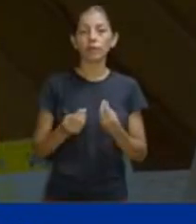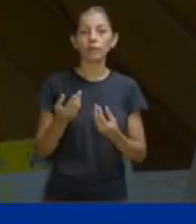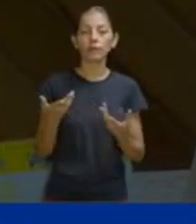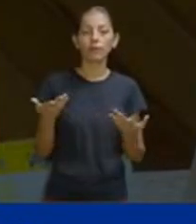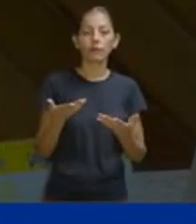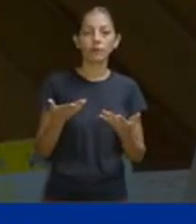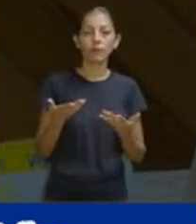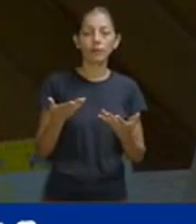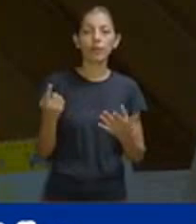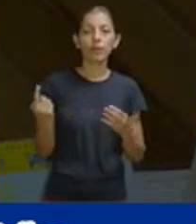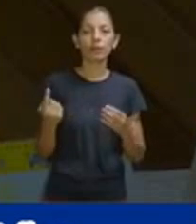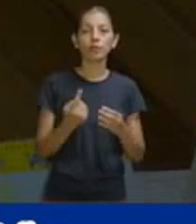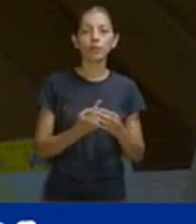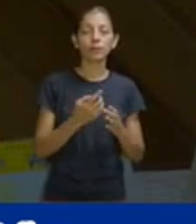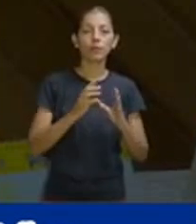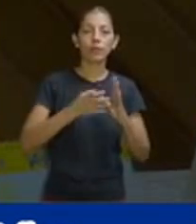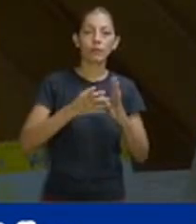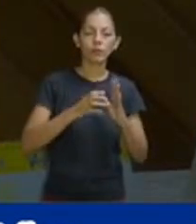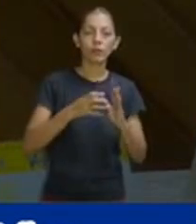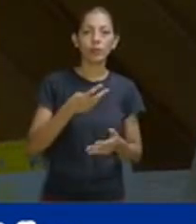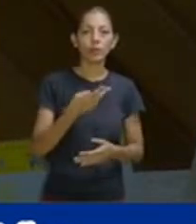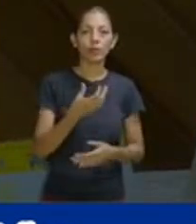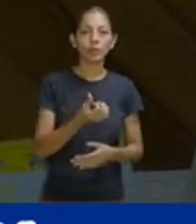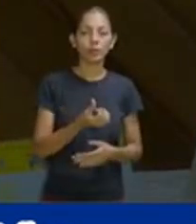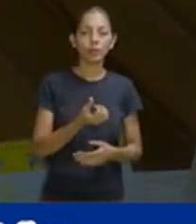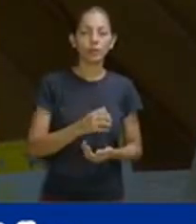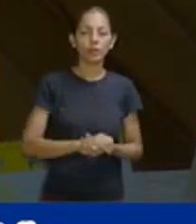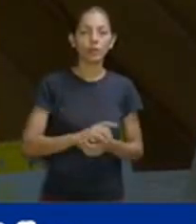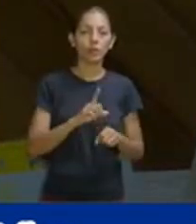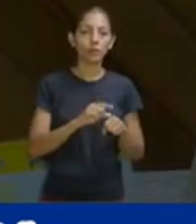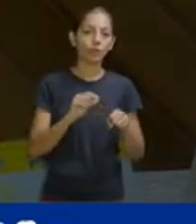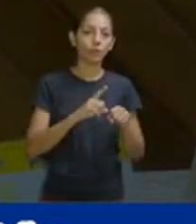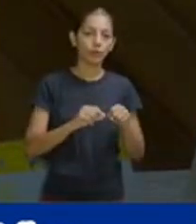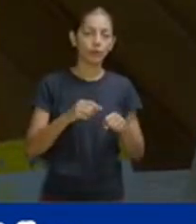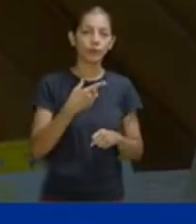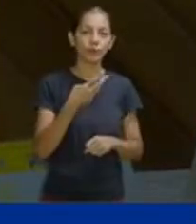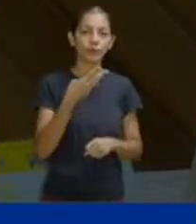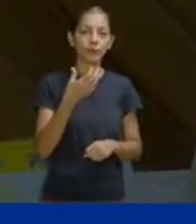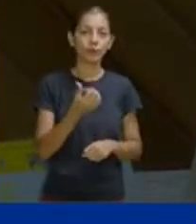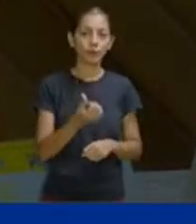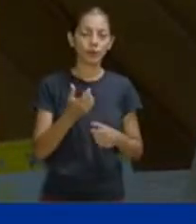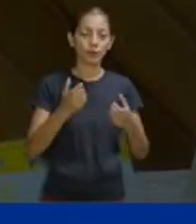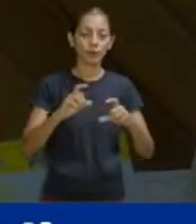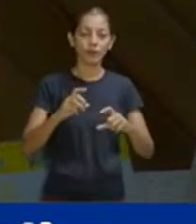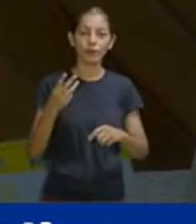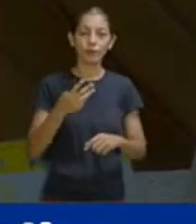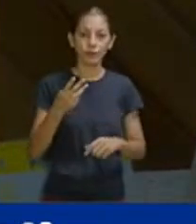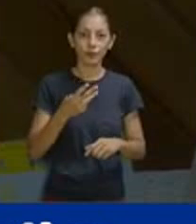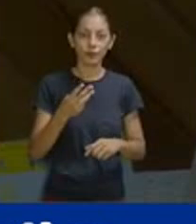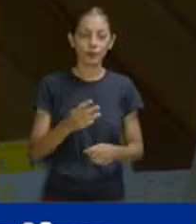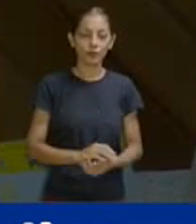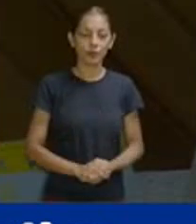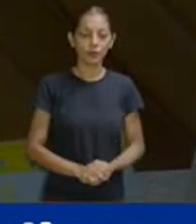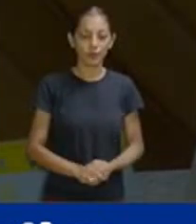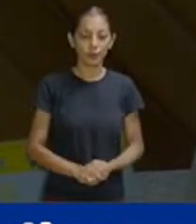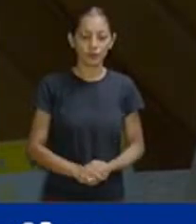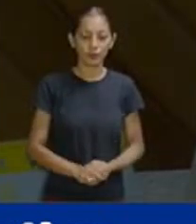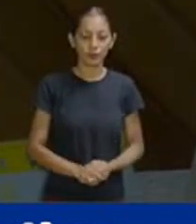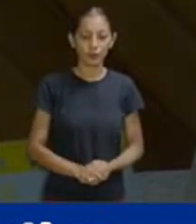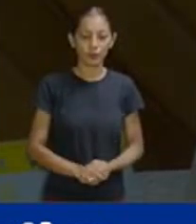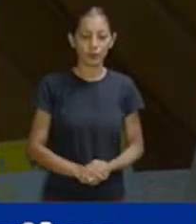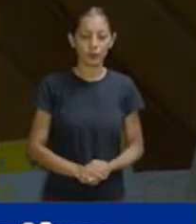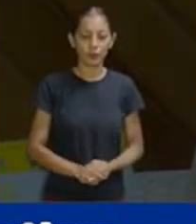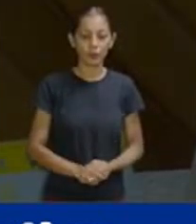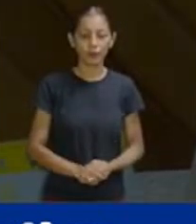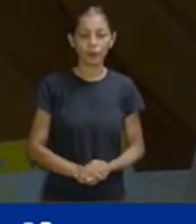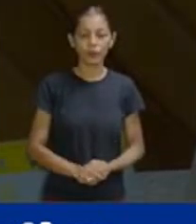compõe a chapa, em desrespeito ao artigo 36, parágrafo 3º da Lei das Eleições. O recorrente alegou, em síntese, que a